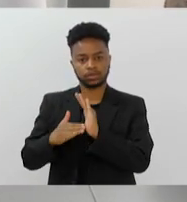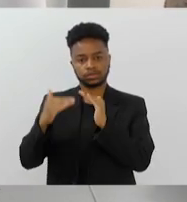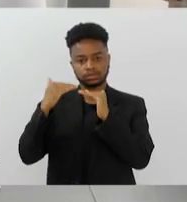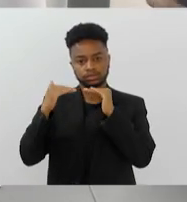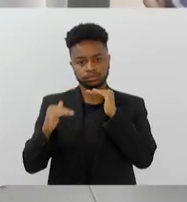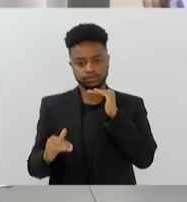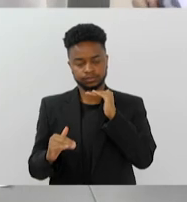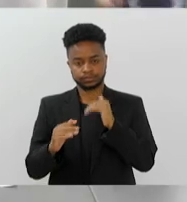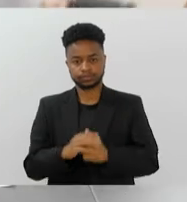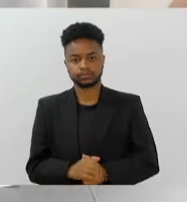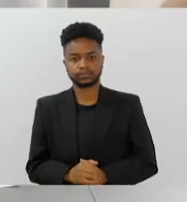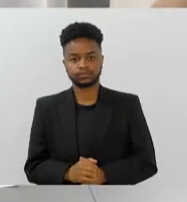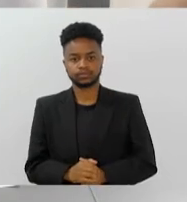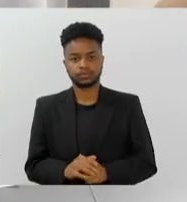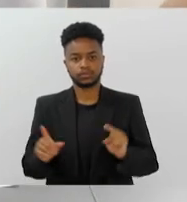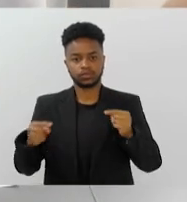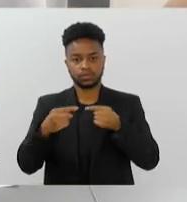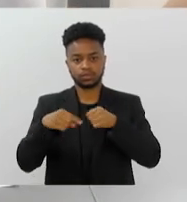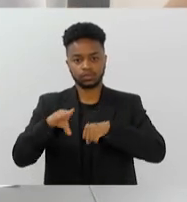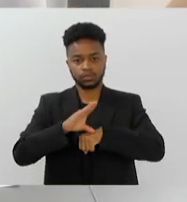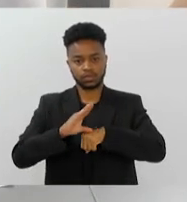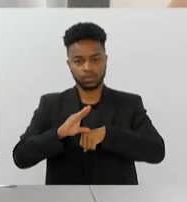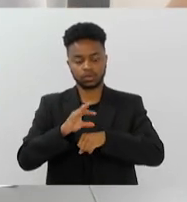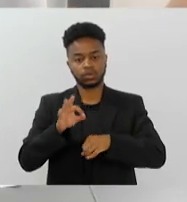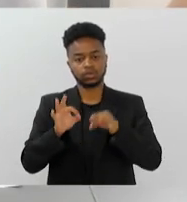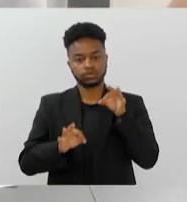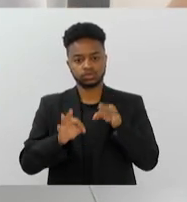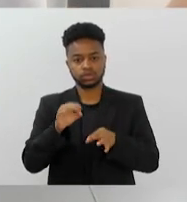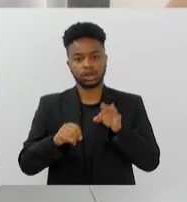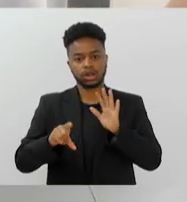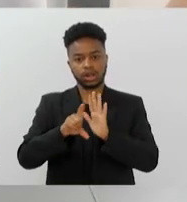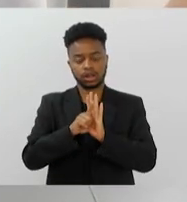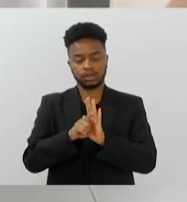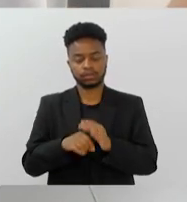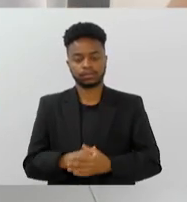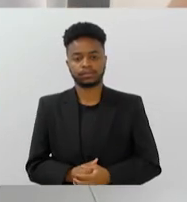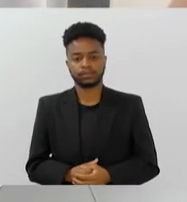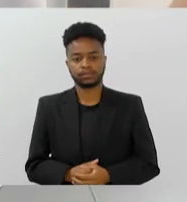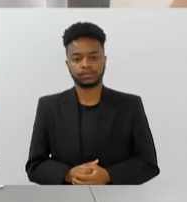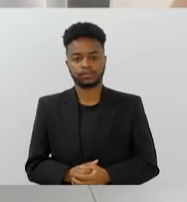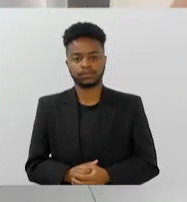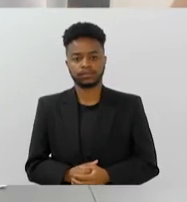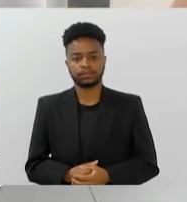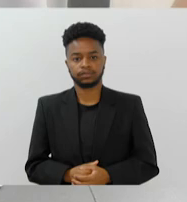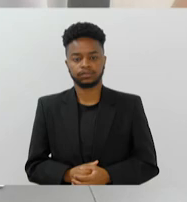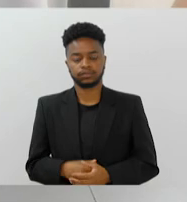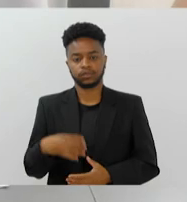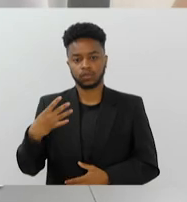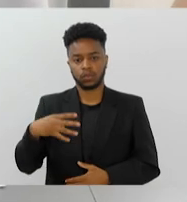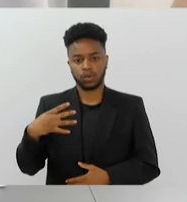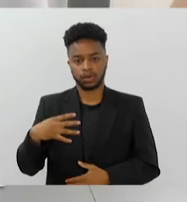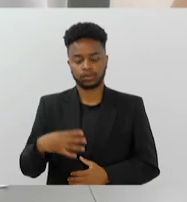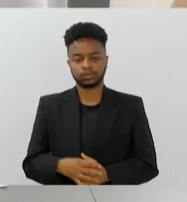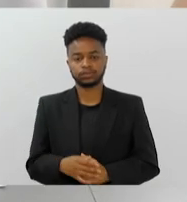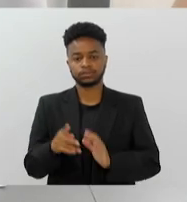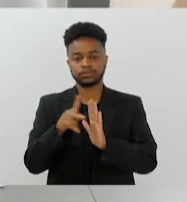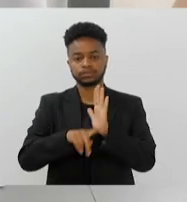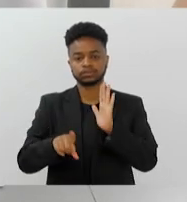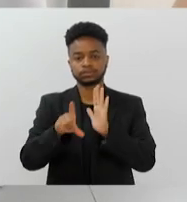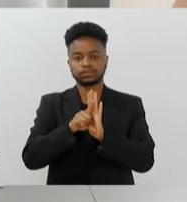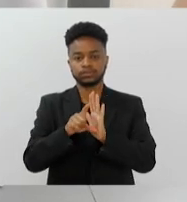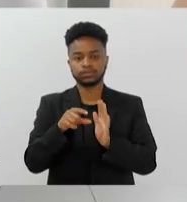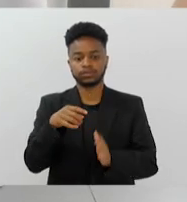abaixo. Constitucionalidade, juridicidade e legalidade. 4º da pauta, projeto de